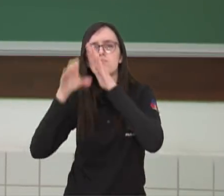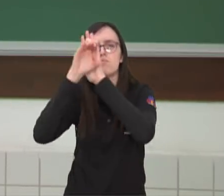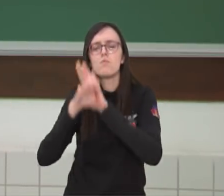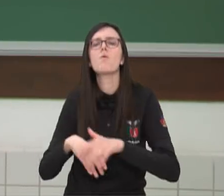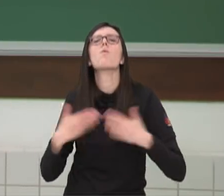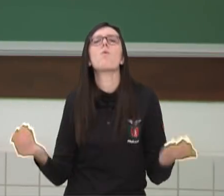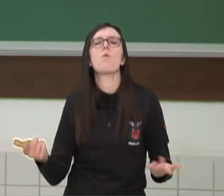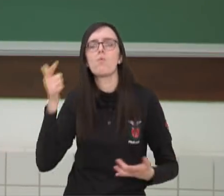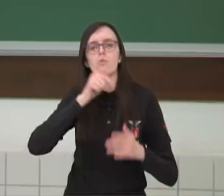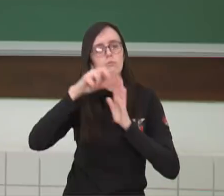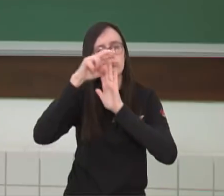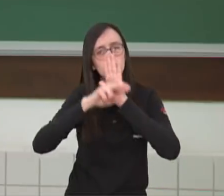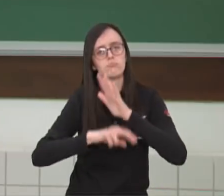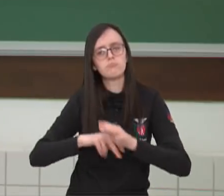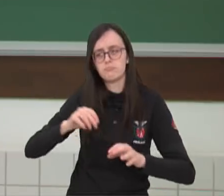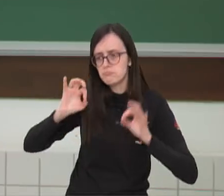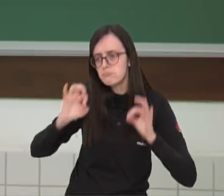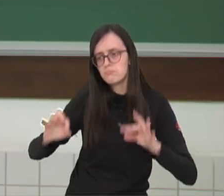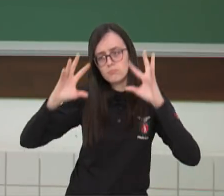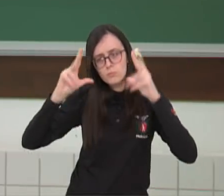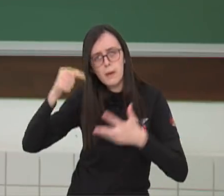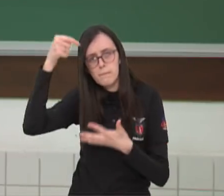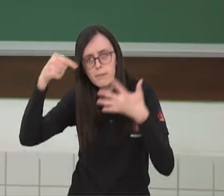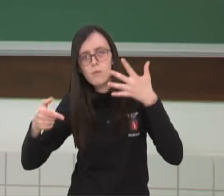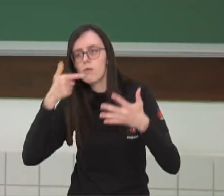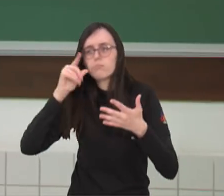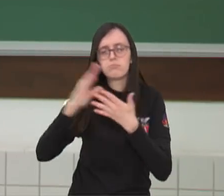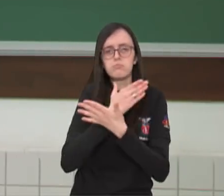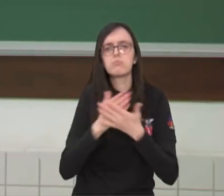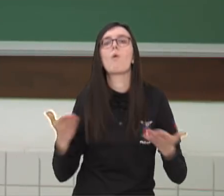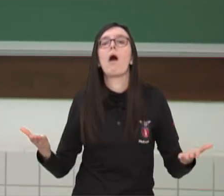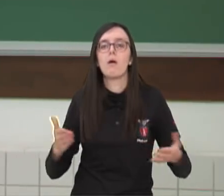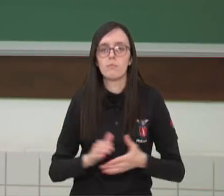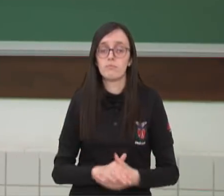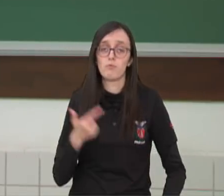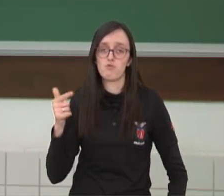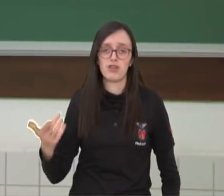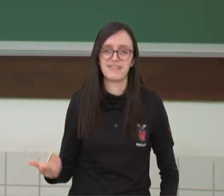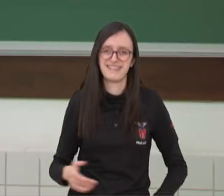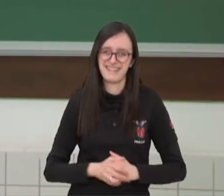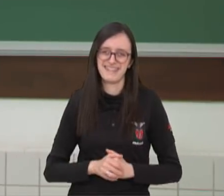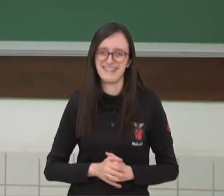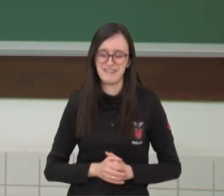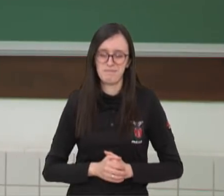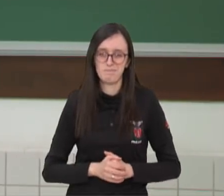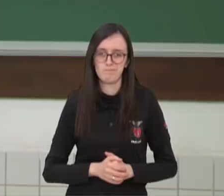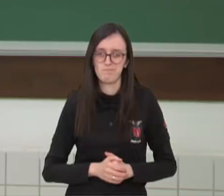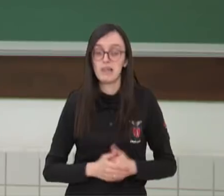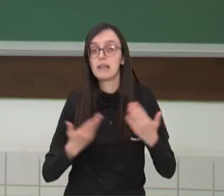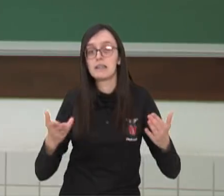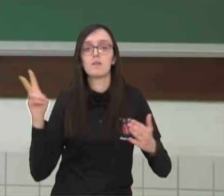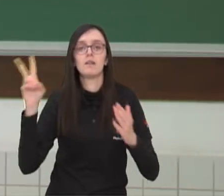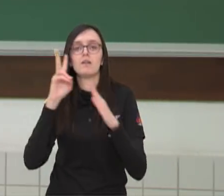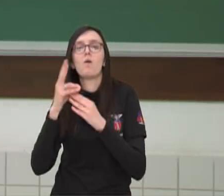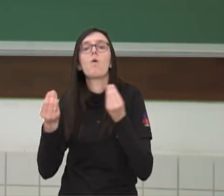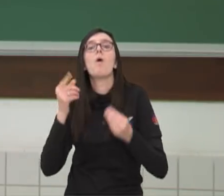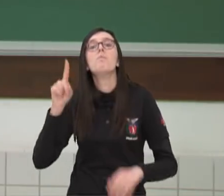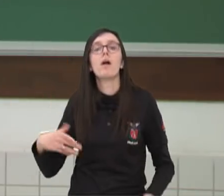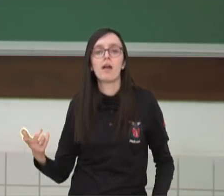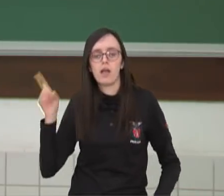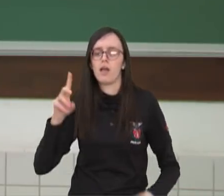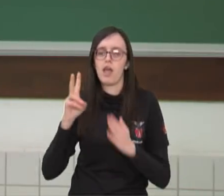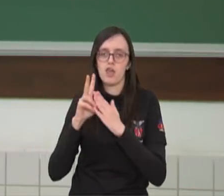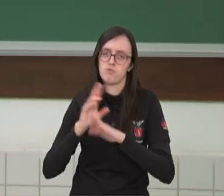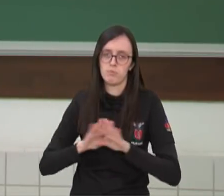critérios para definir todas elas, para a gente diferenciar todas elas? Não havia na lei. Então, o índio era tratado como